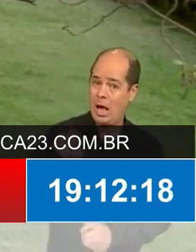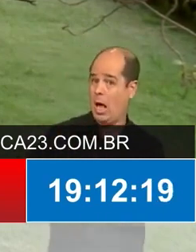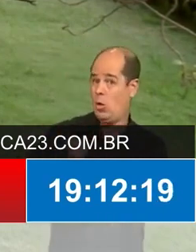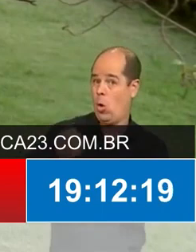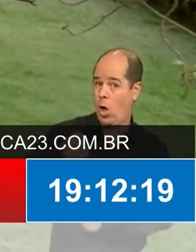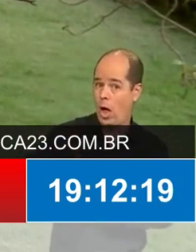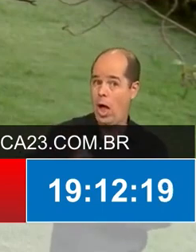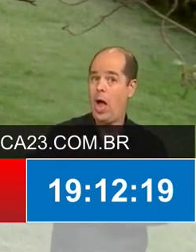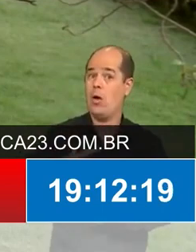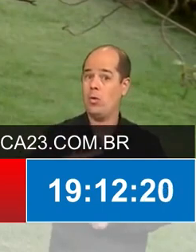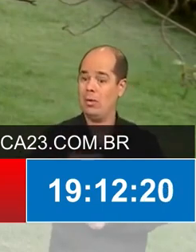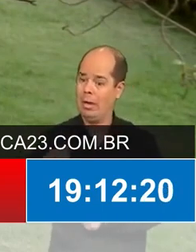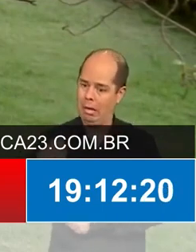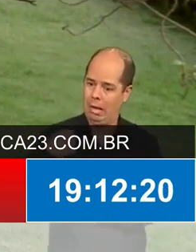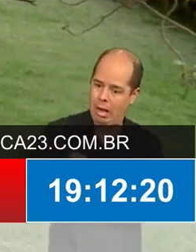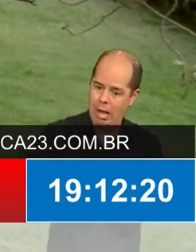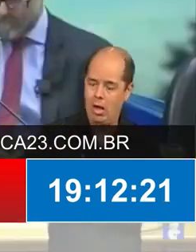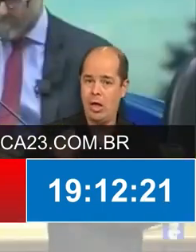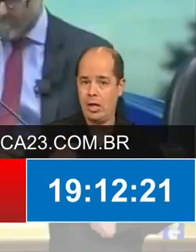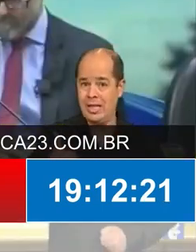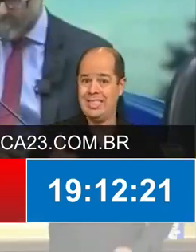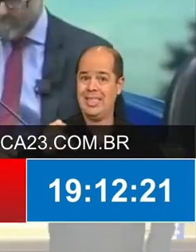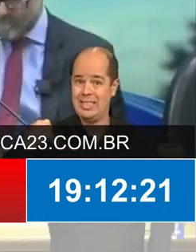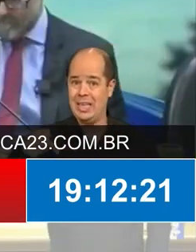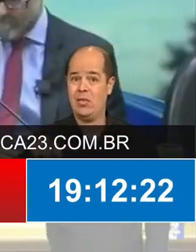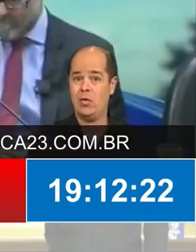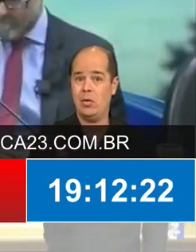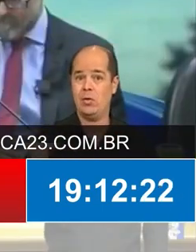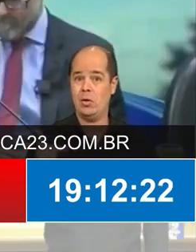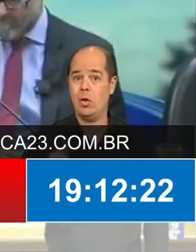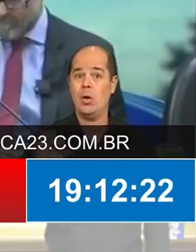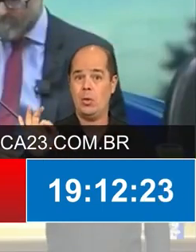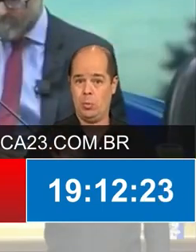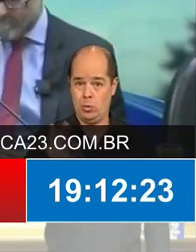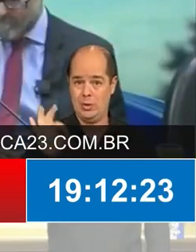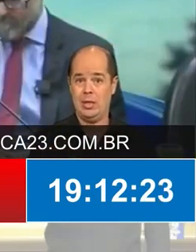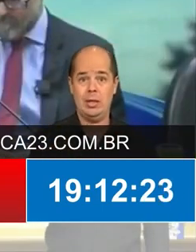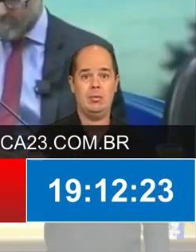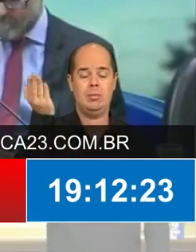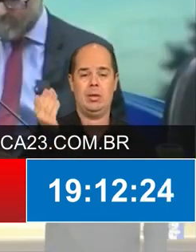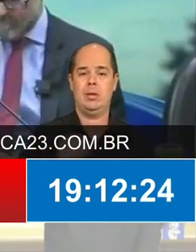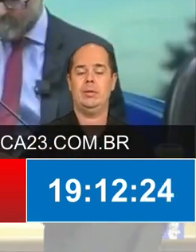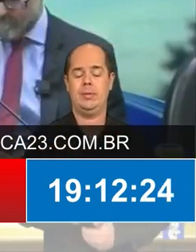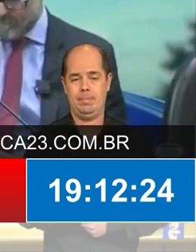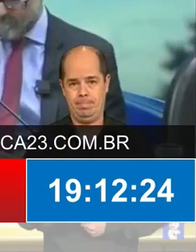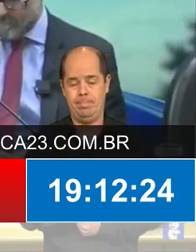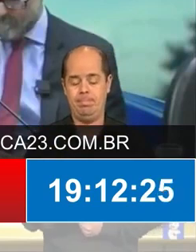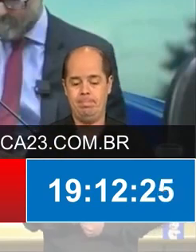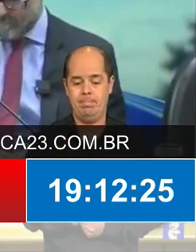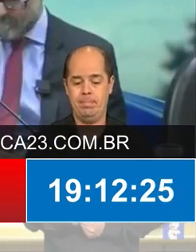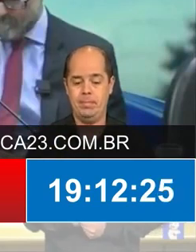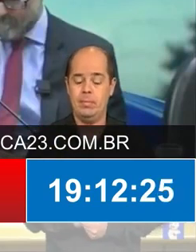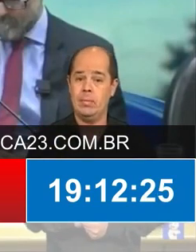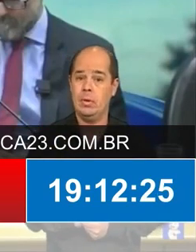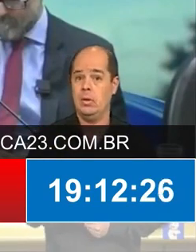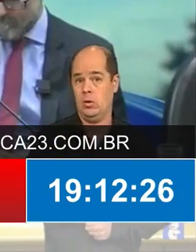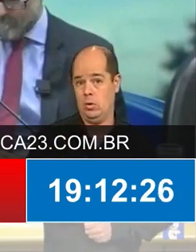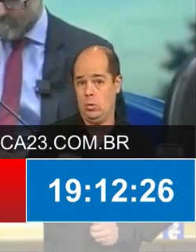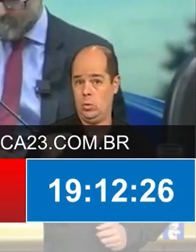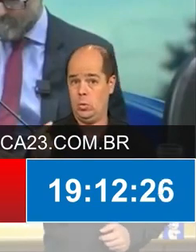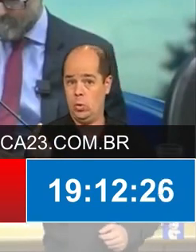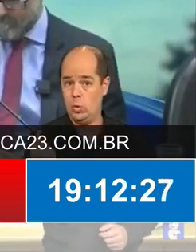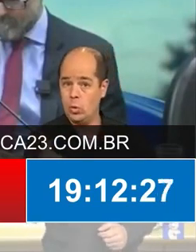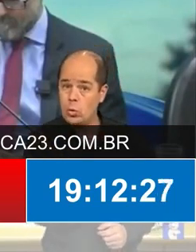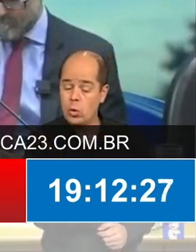em 17,5%. Nós estamos nos antecipando a isso, né, a partir dessas projeções. Então,